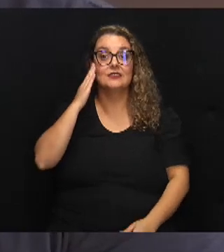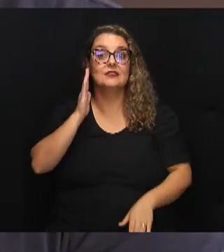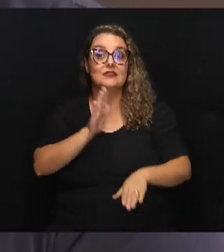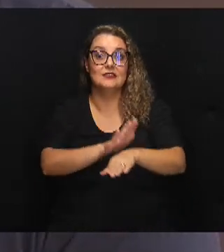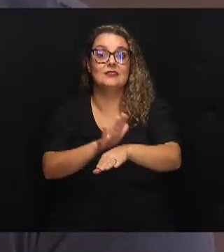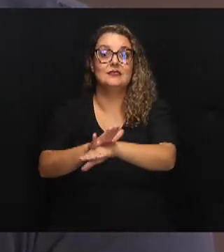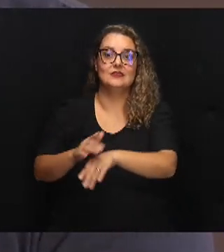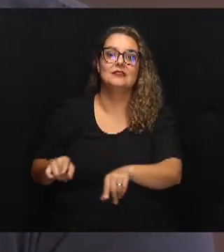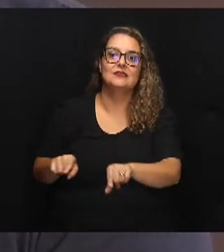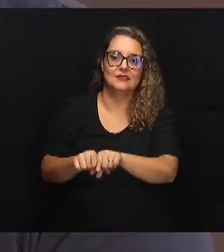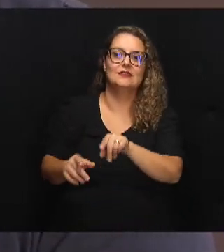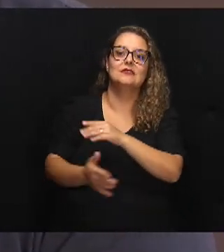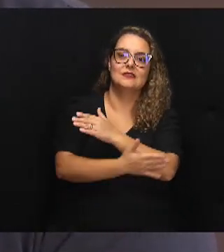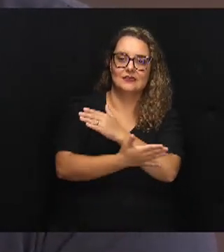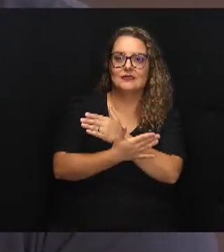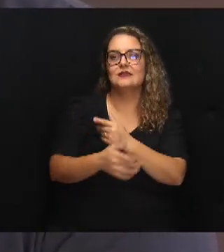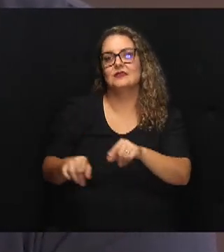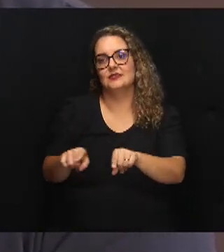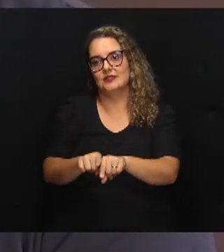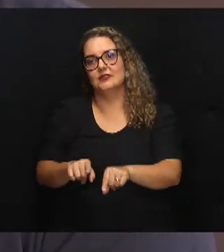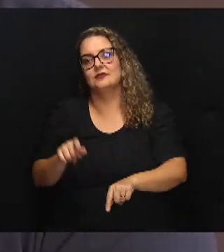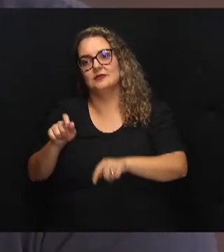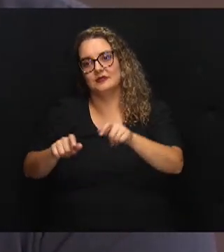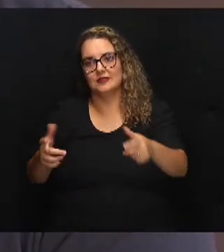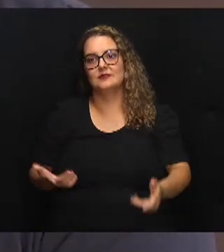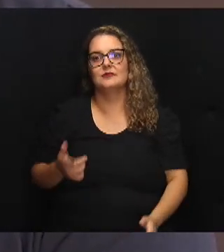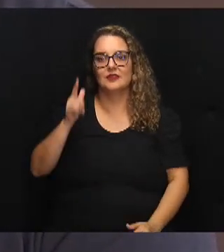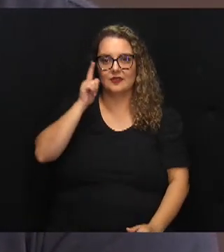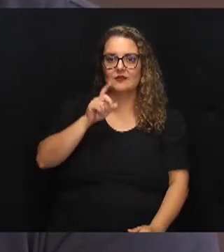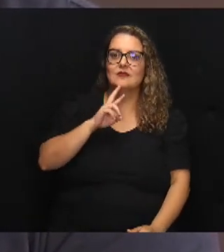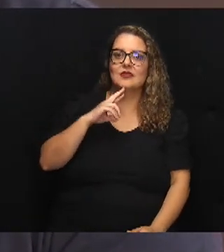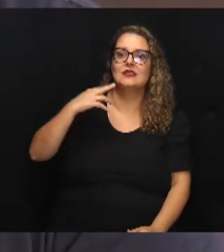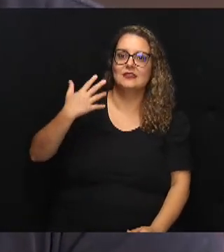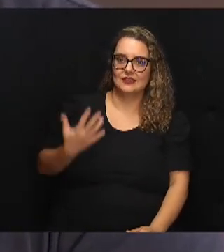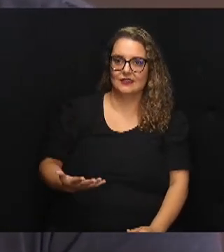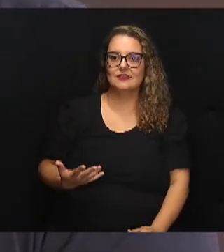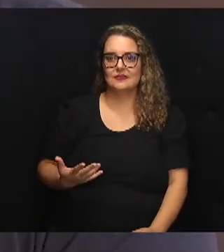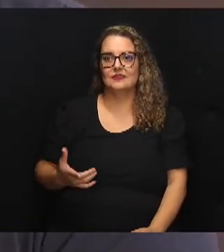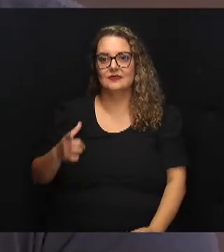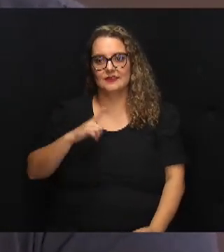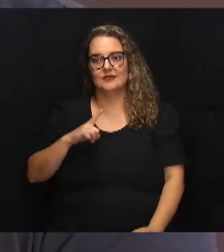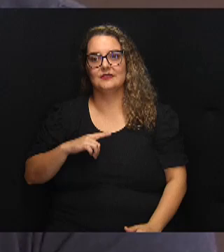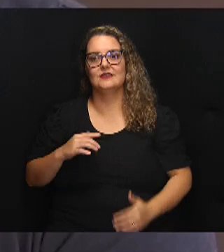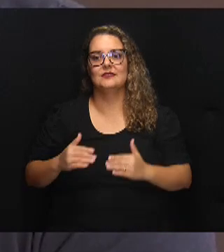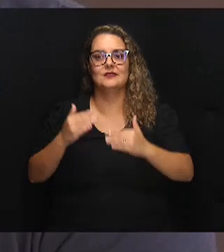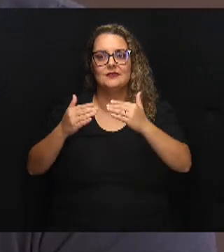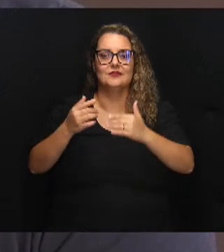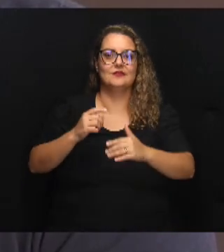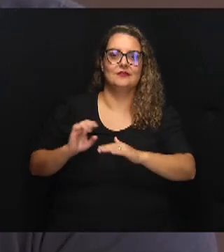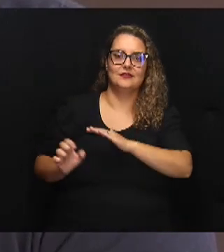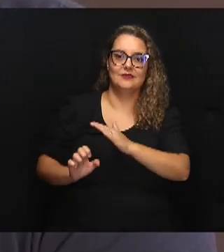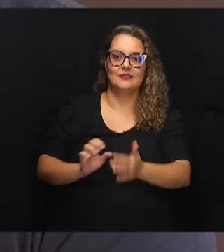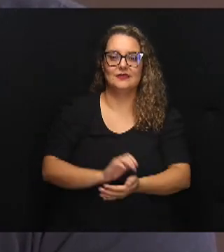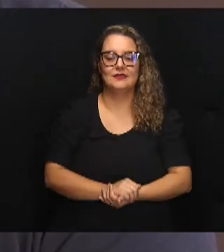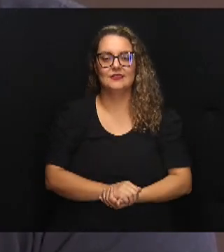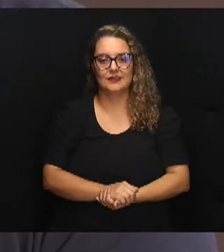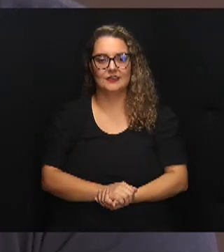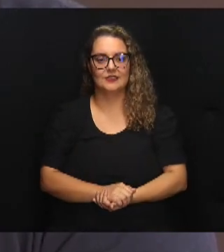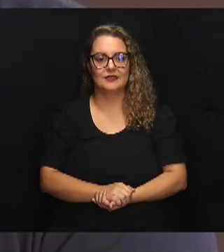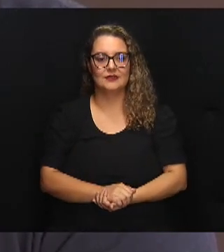ajudando e também sendo ajudado ali pelo outro para conseguir resolver e ter uma prosperidade no negócio.